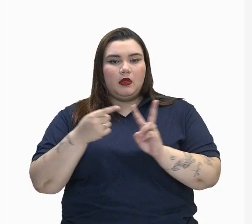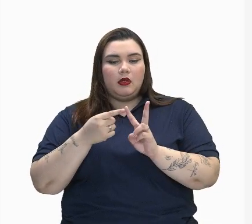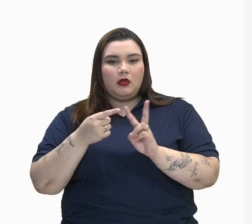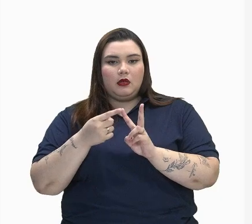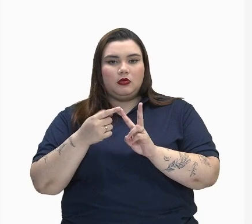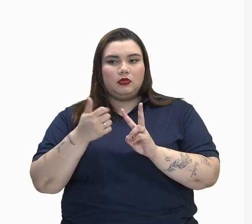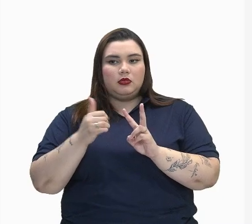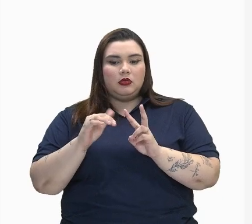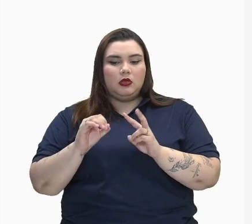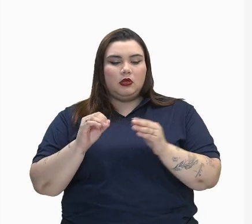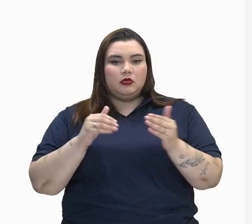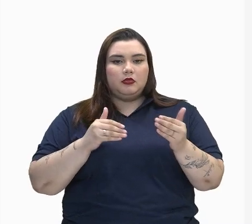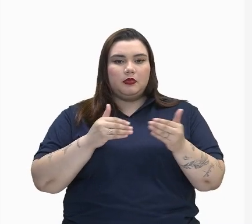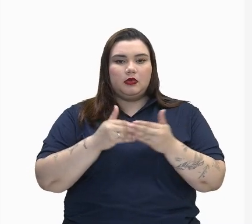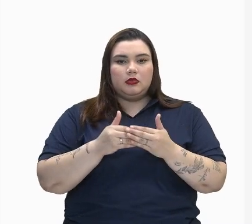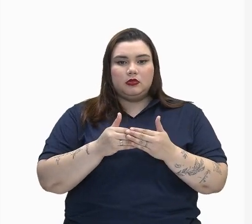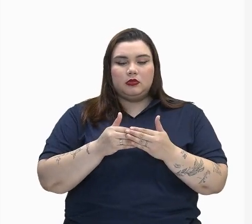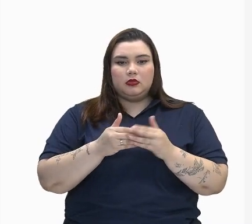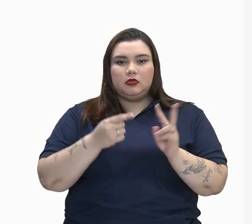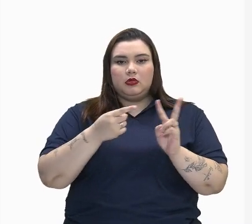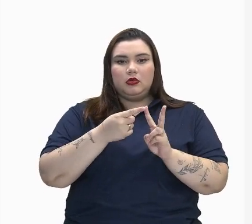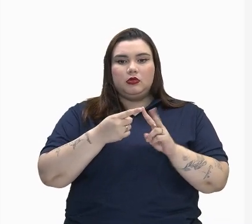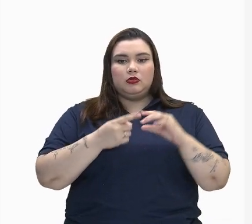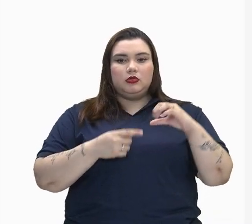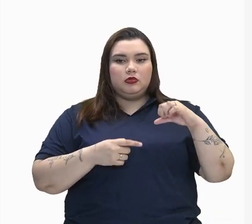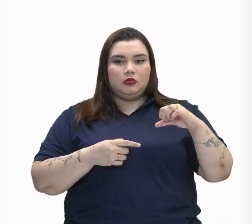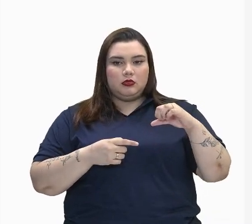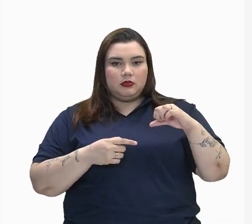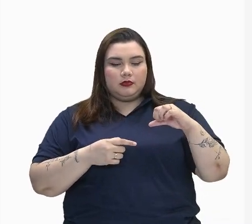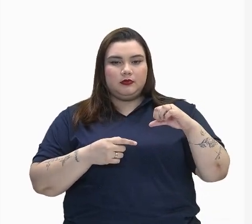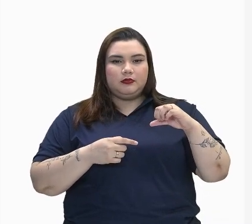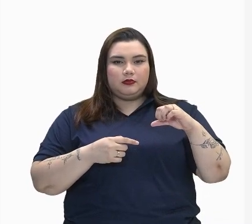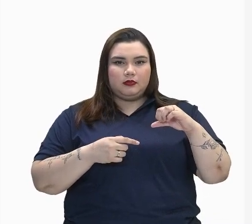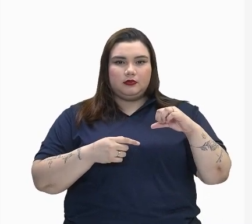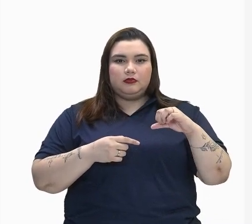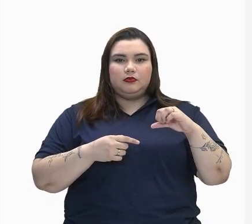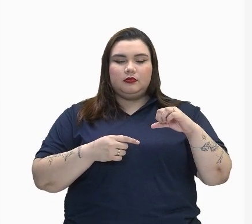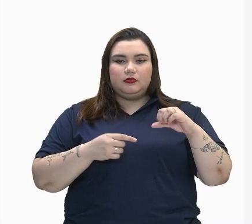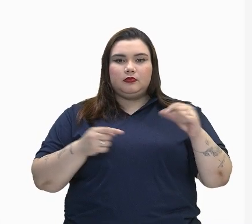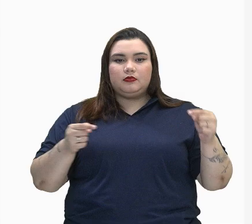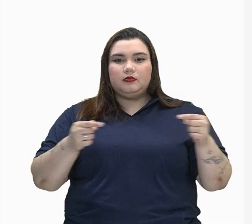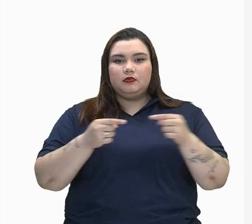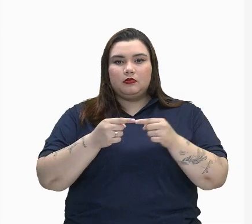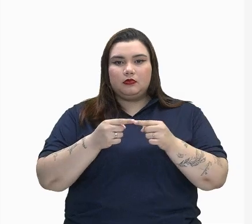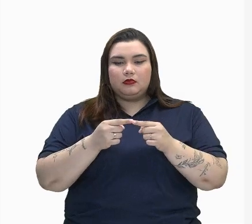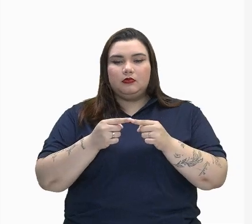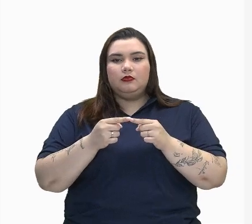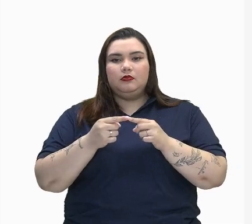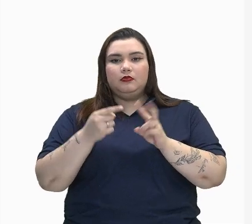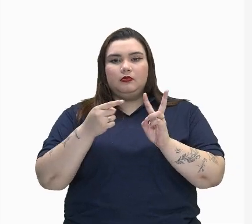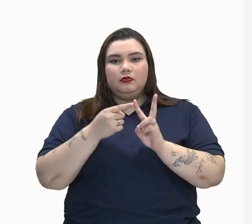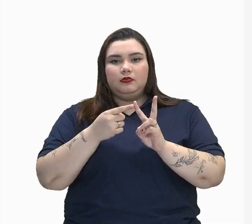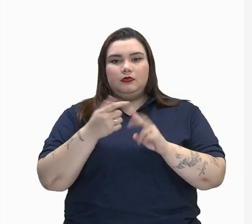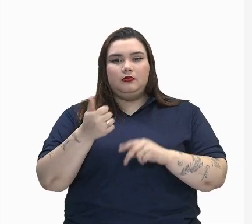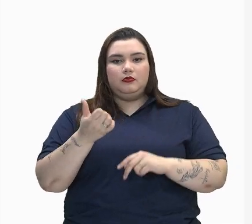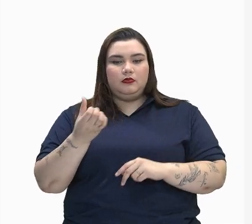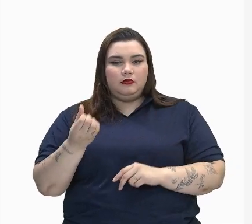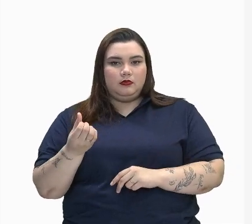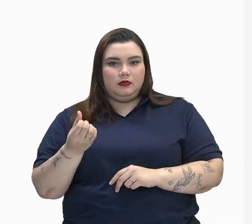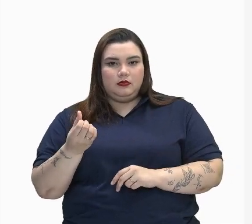vai estar próxima da raiz de 9. E qual é a próxima raiz exata? A raiz de